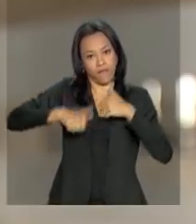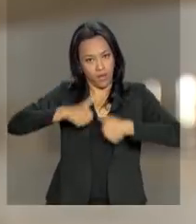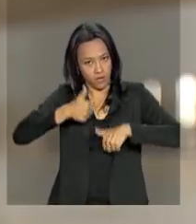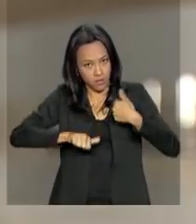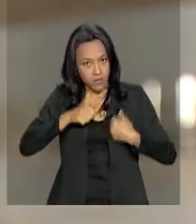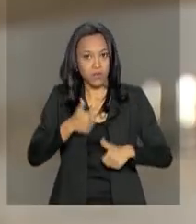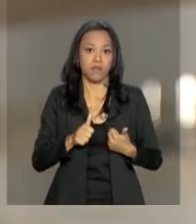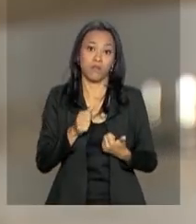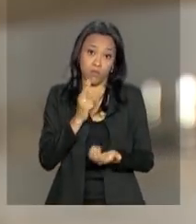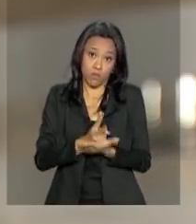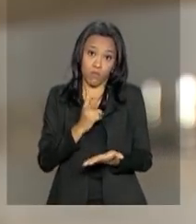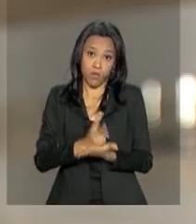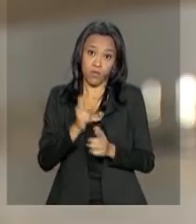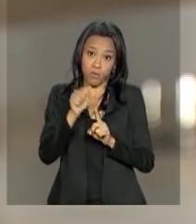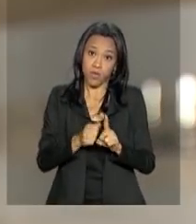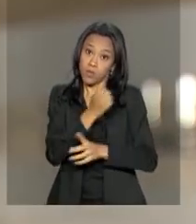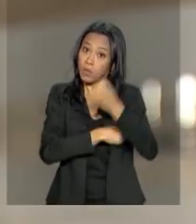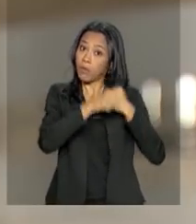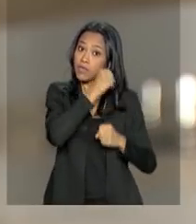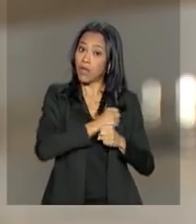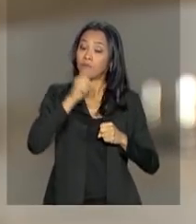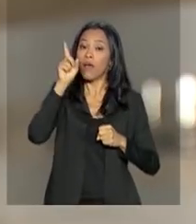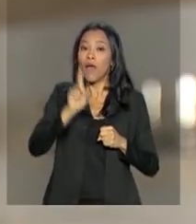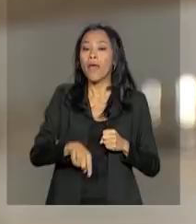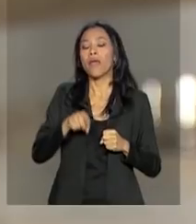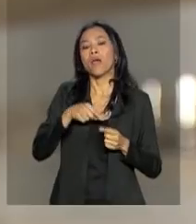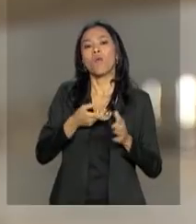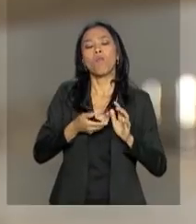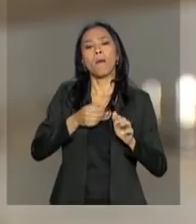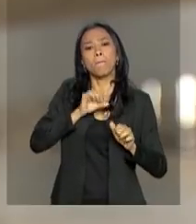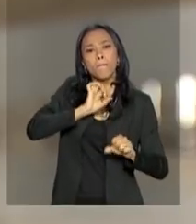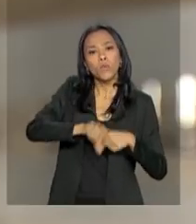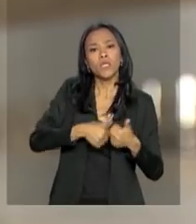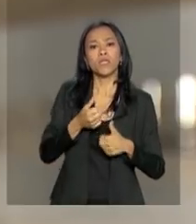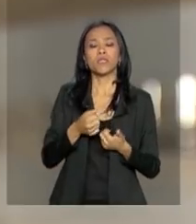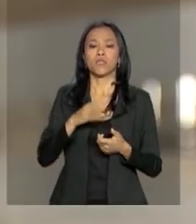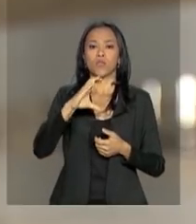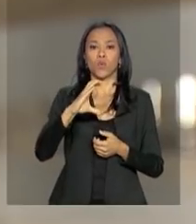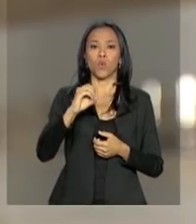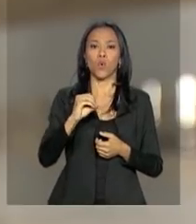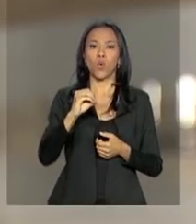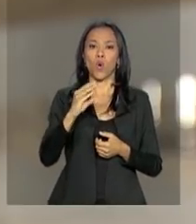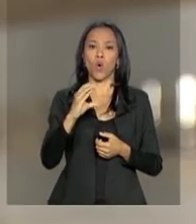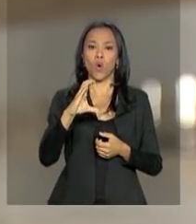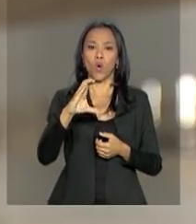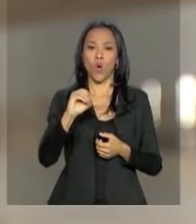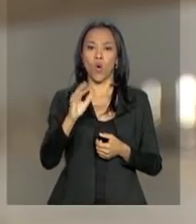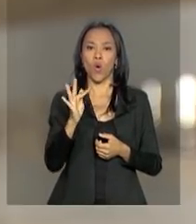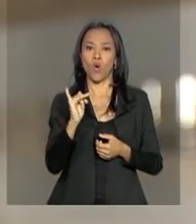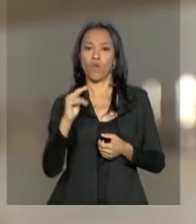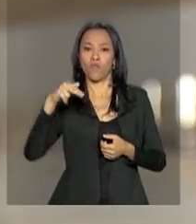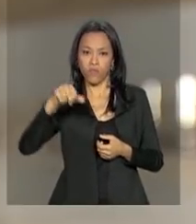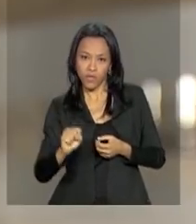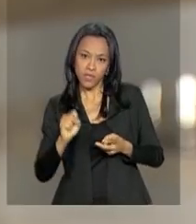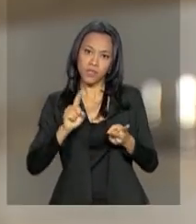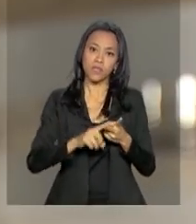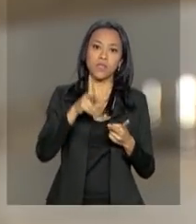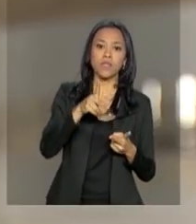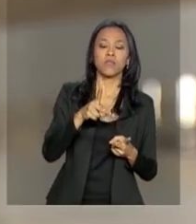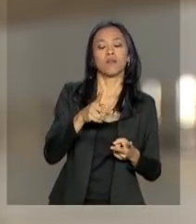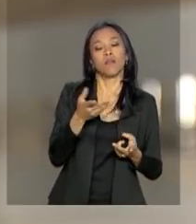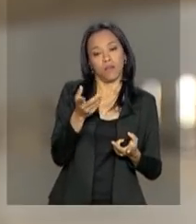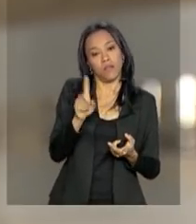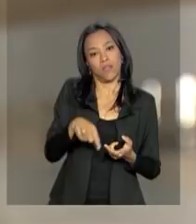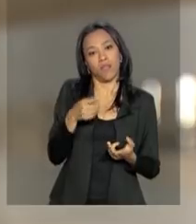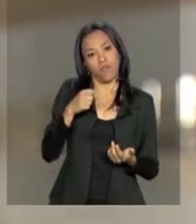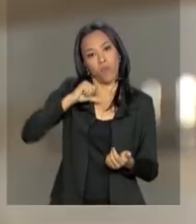do ano passado foi a alteração na alíquota do pis cofins sobre combustíveis que teve impacto na arrecadação a partir